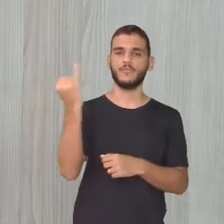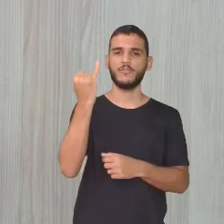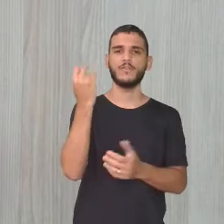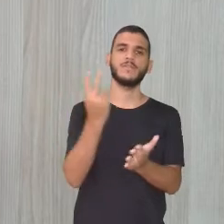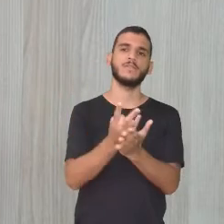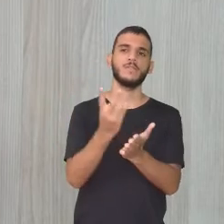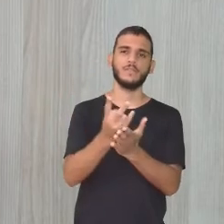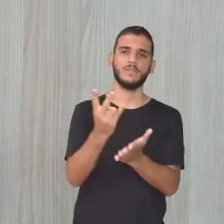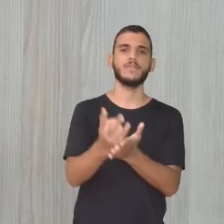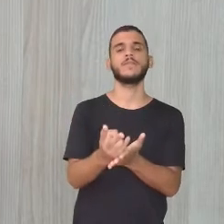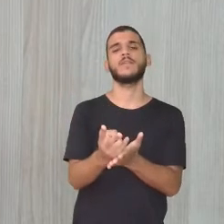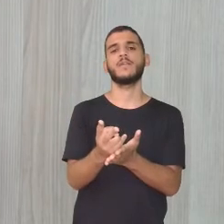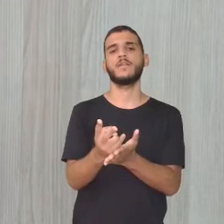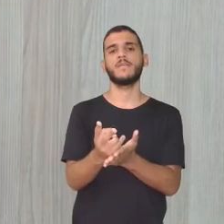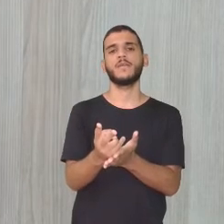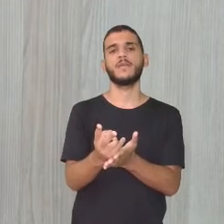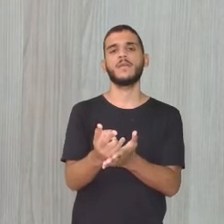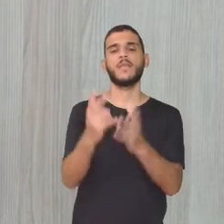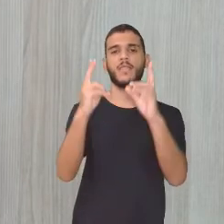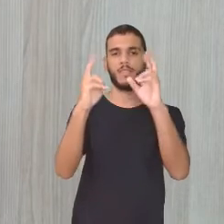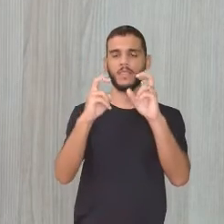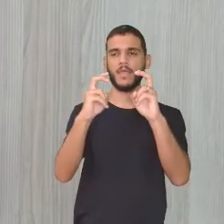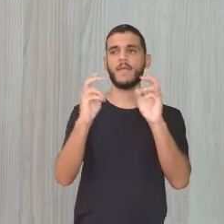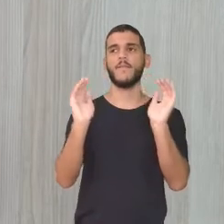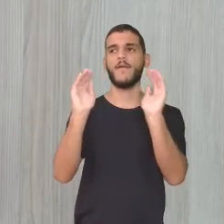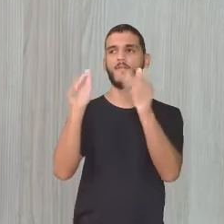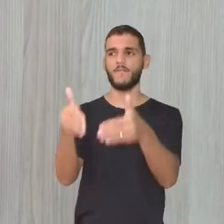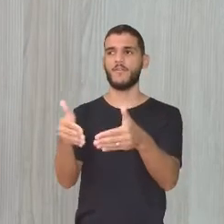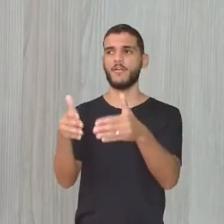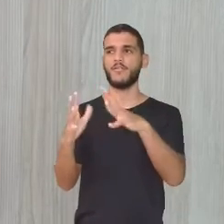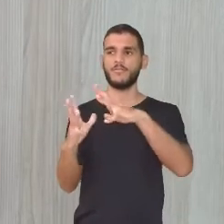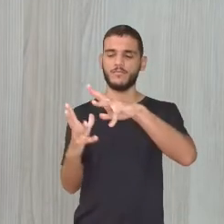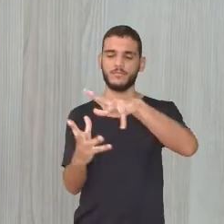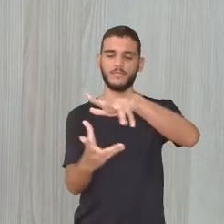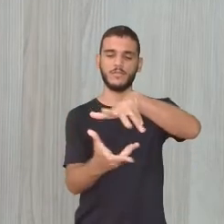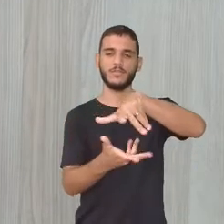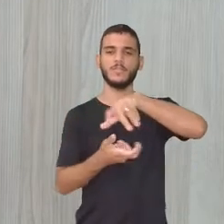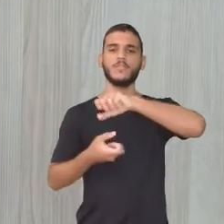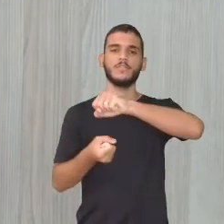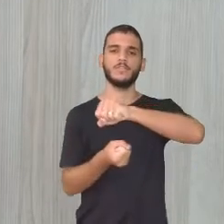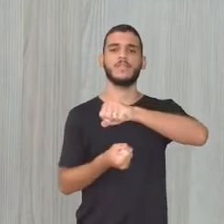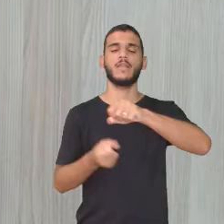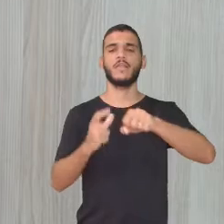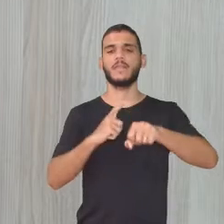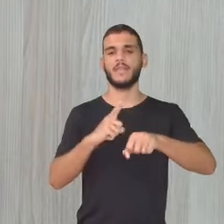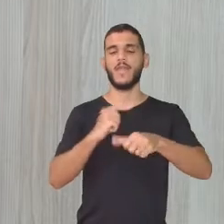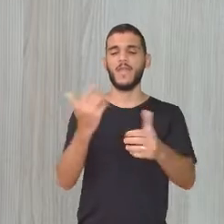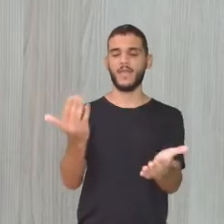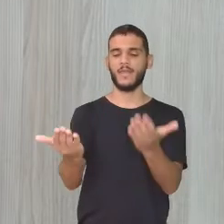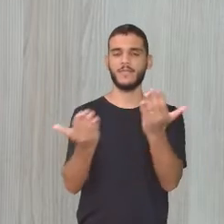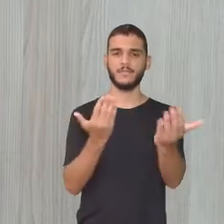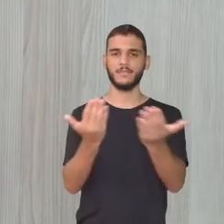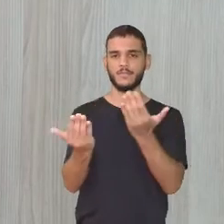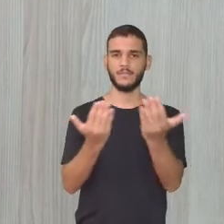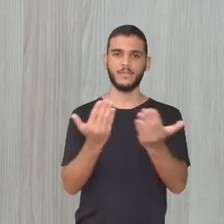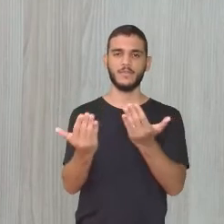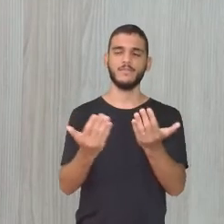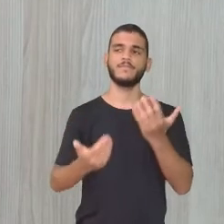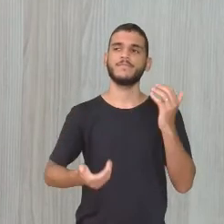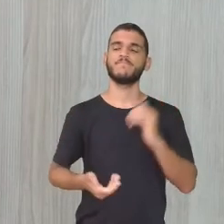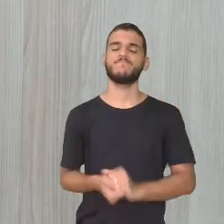da sustentabilidade. Porque Beleza, se não Gilson. houver esse equilíbrio aí, entre os dois lados, aí é desmantelo, viu,